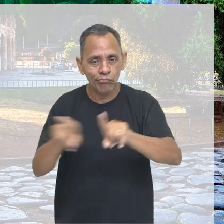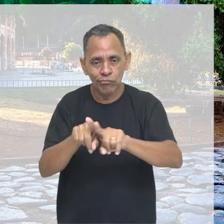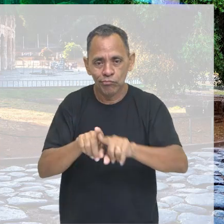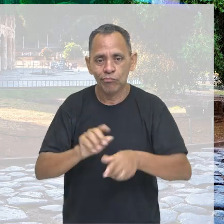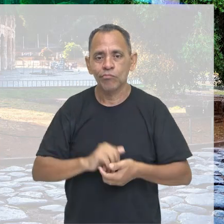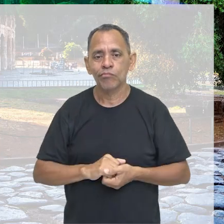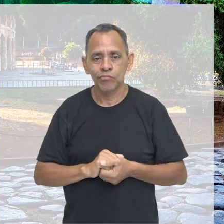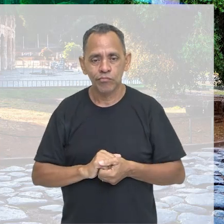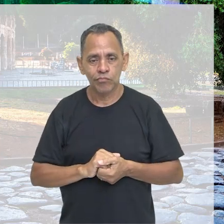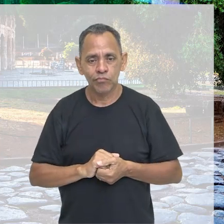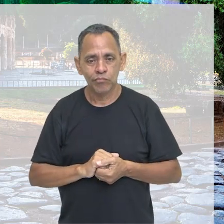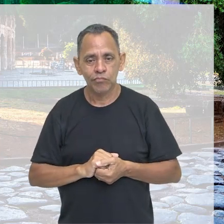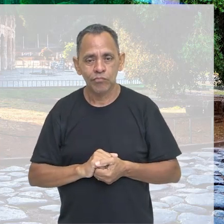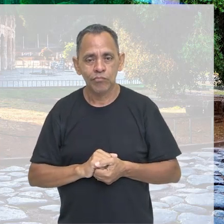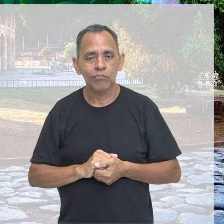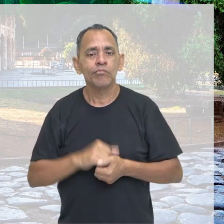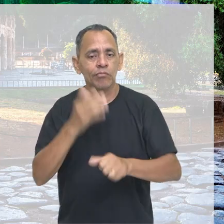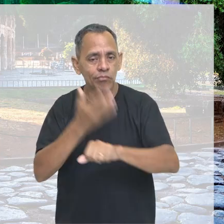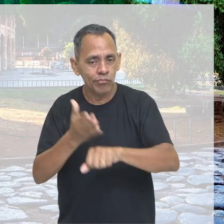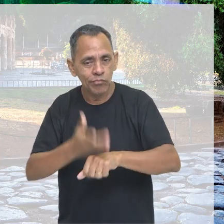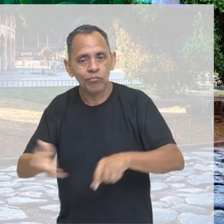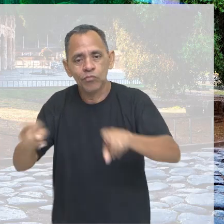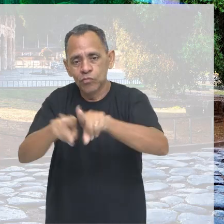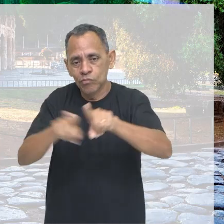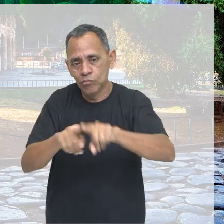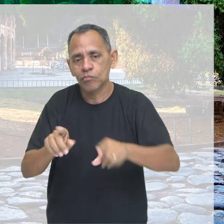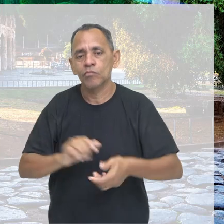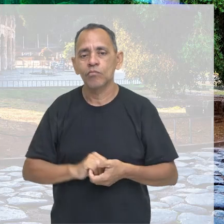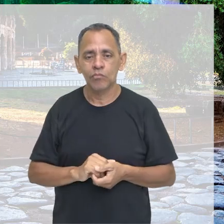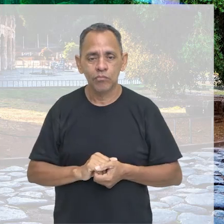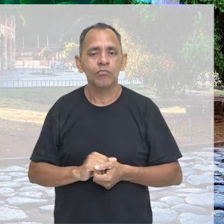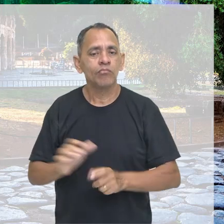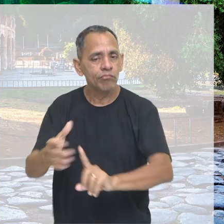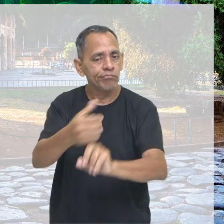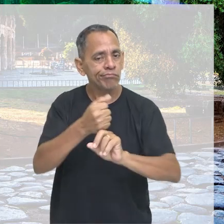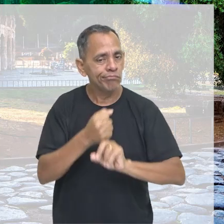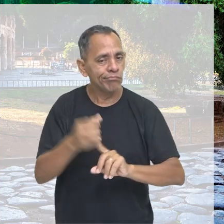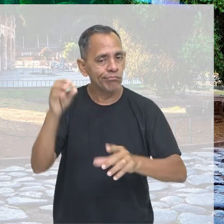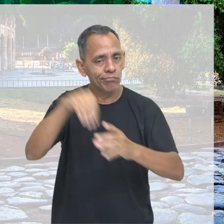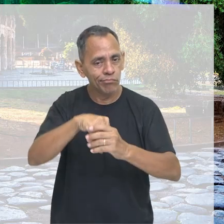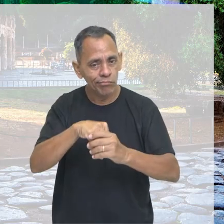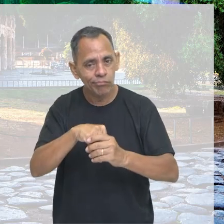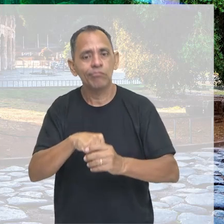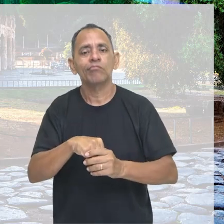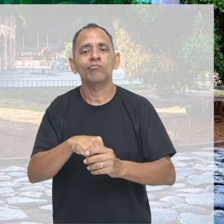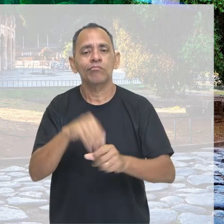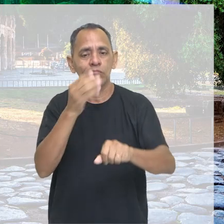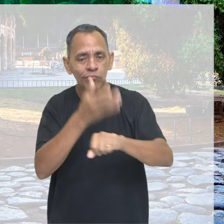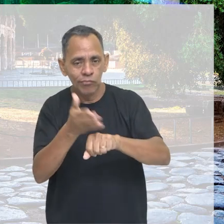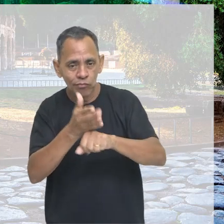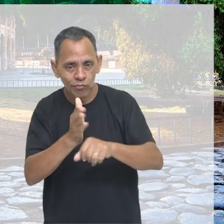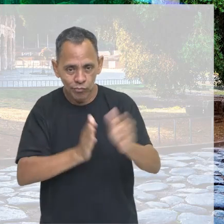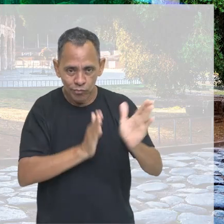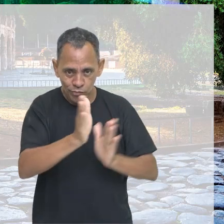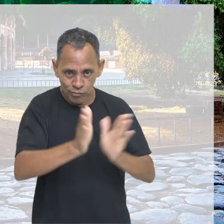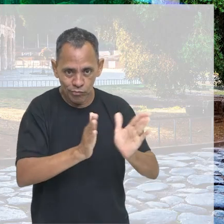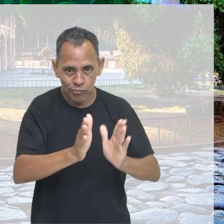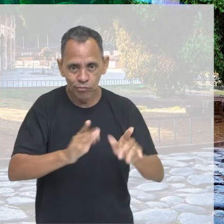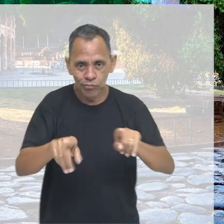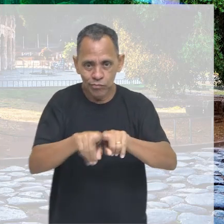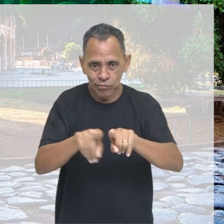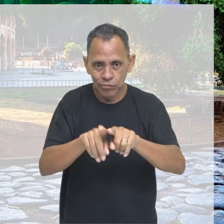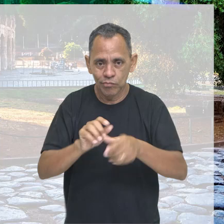fascismo na Itália. Há também a questão do medo do comunismo, que seria o quê? A ascensão do socialismo